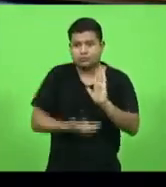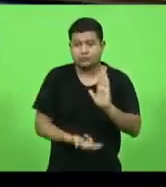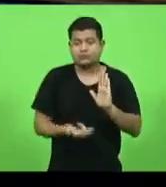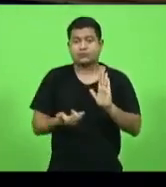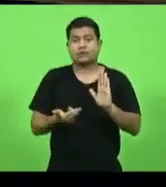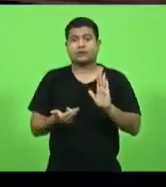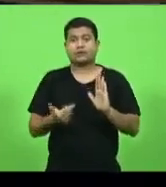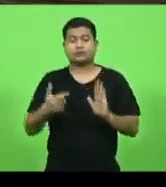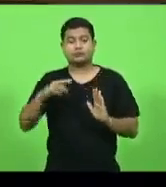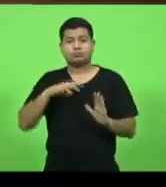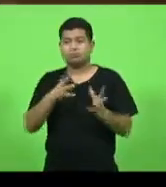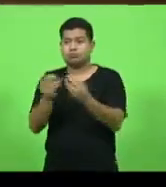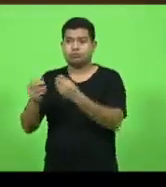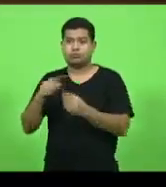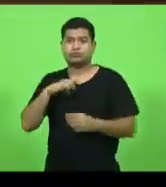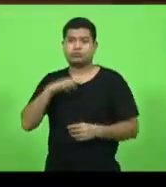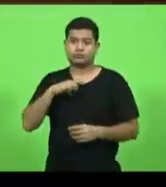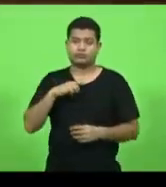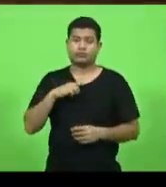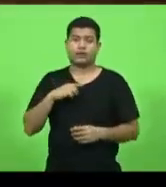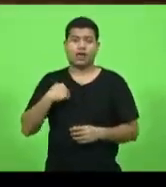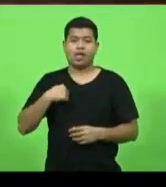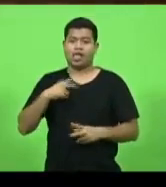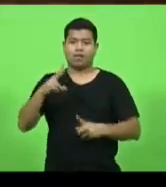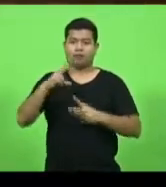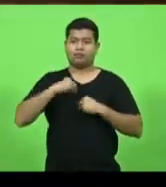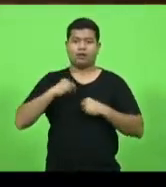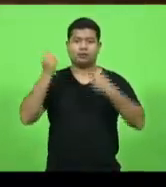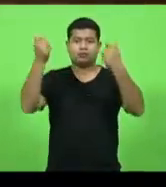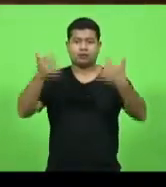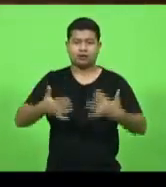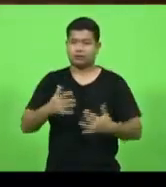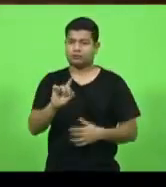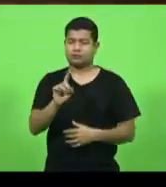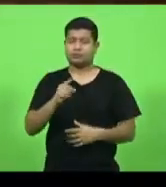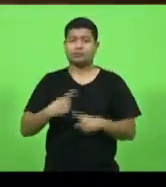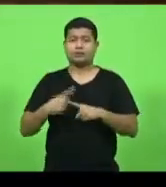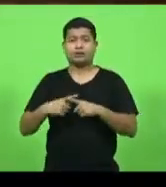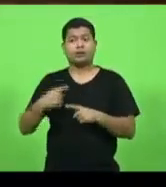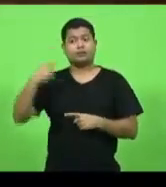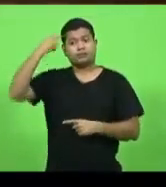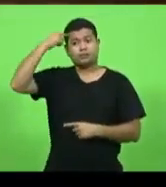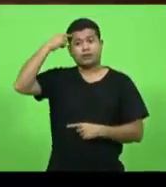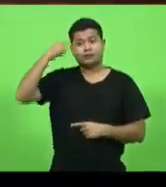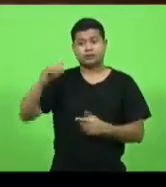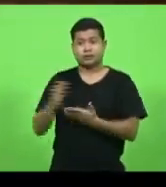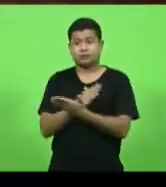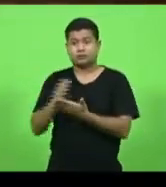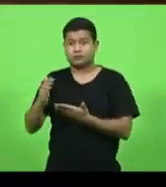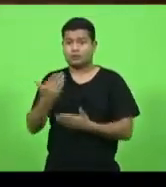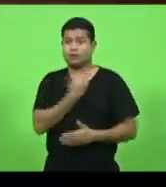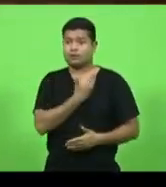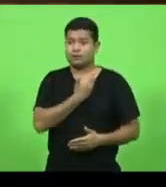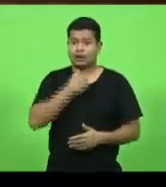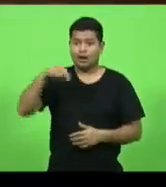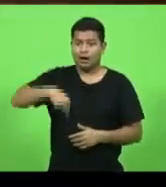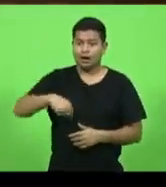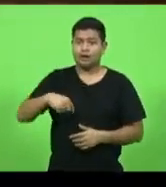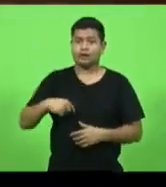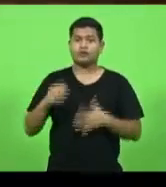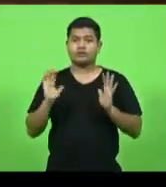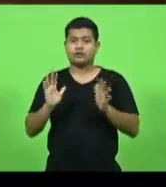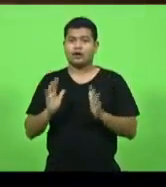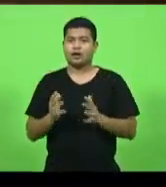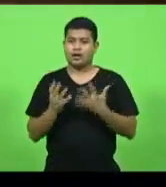sido levantado, e eu não vou entrar no mérito, porque eu penso que tem colegas que já se posicionaram de forma favorável,